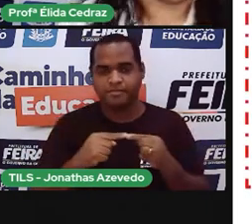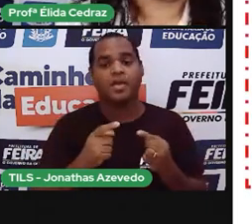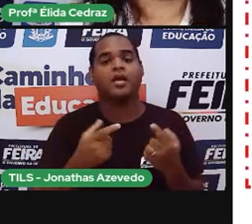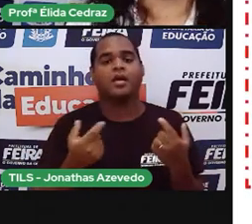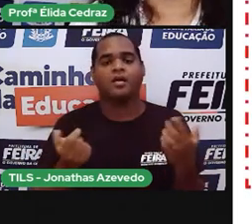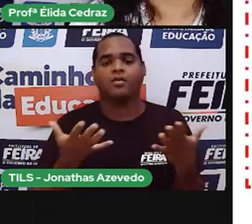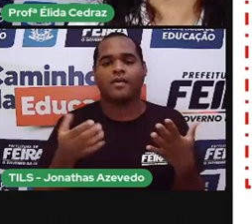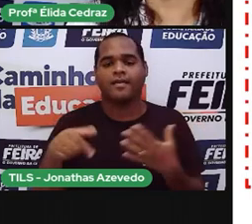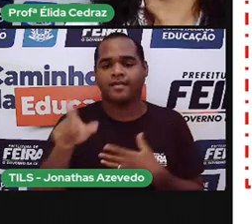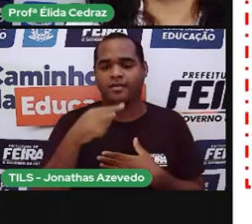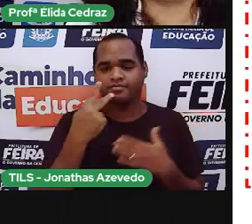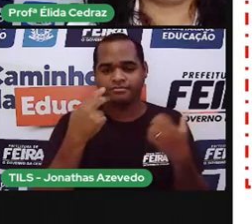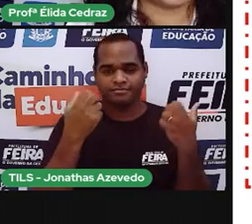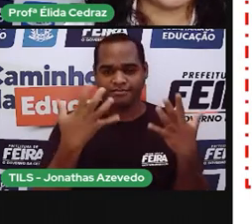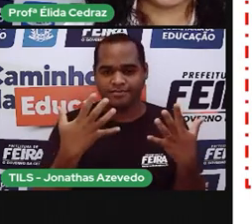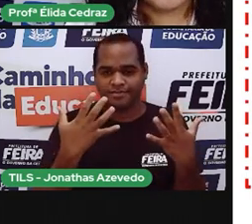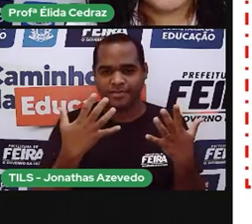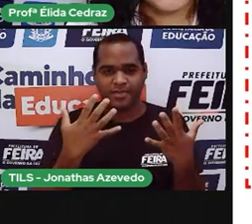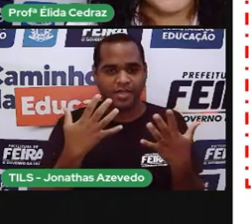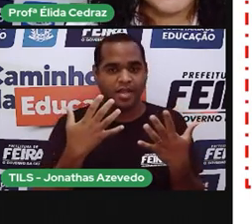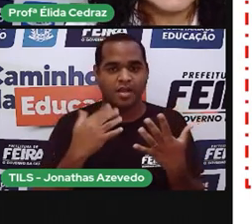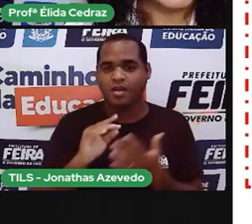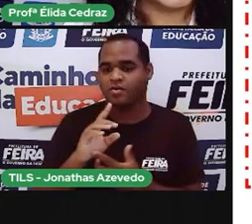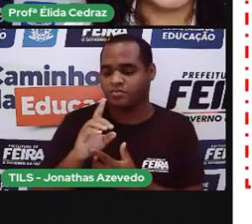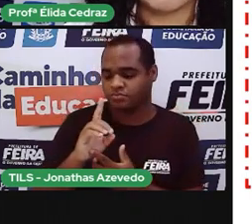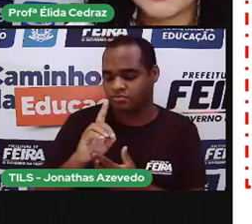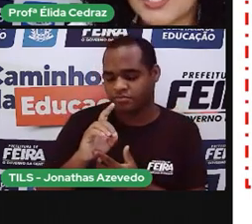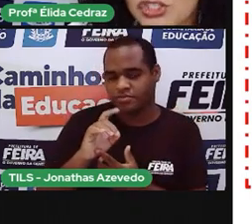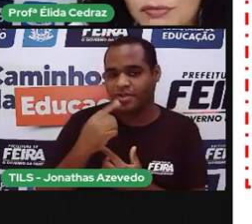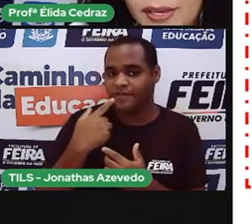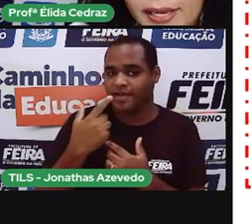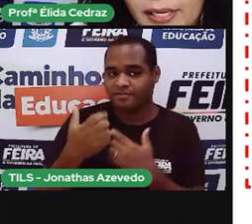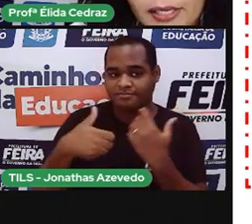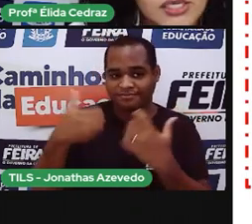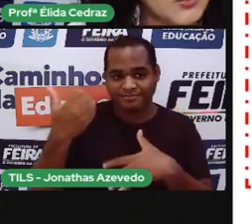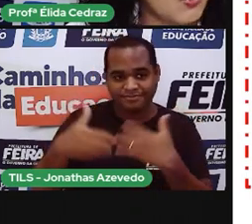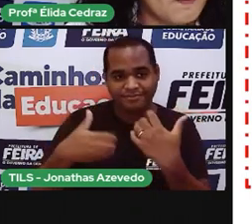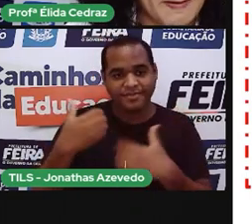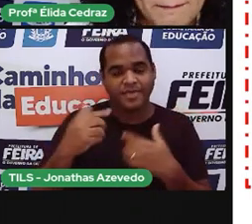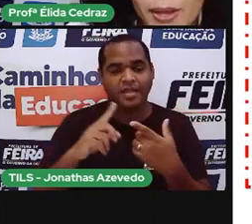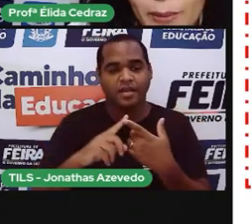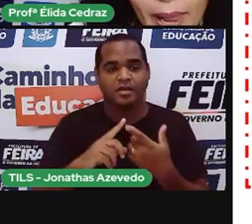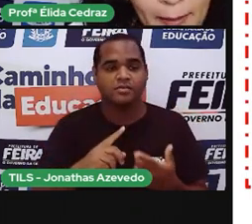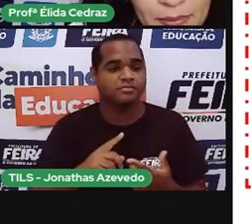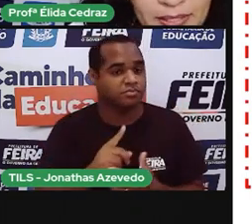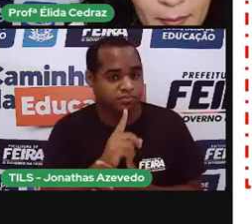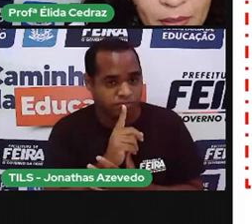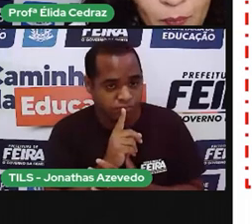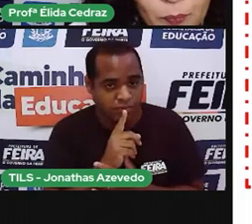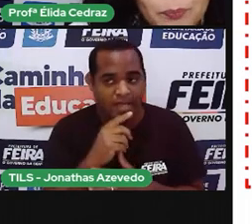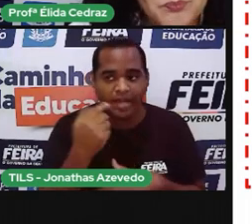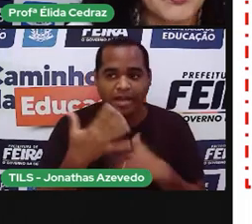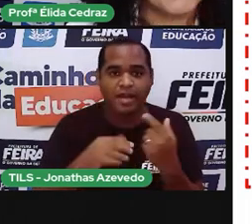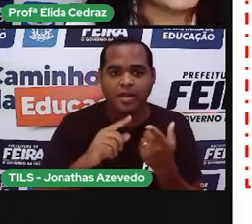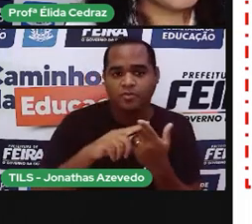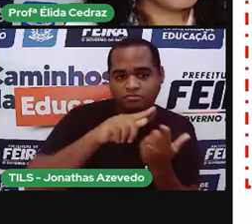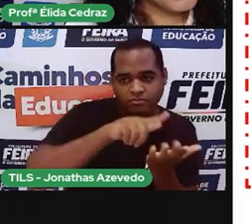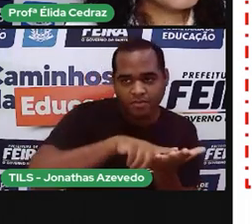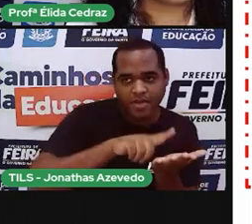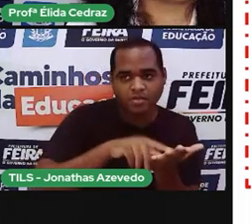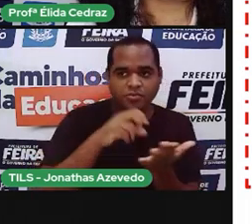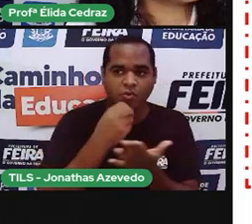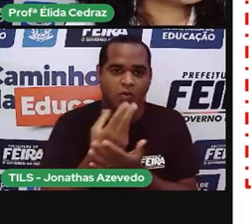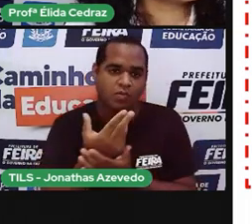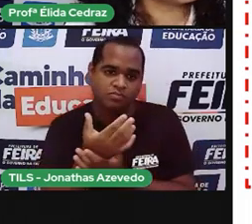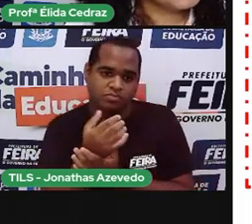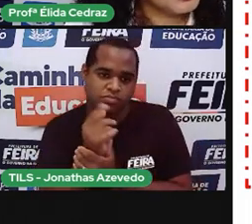Agora a prova vai fazer um ditado mudo. E se você tiver aí com papel e lápis na mão, você